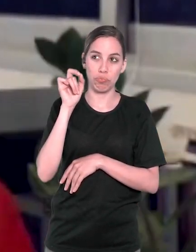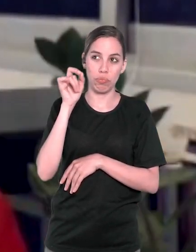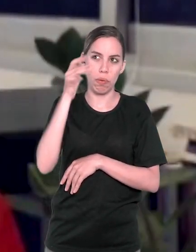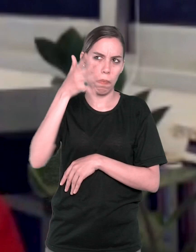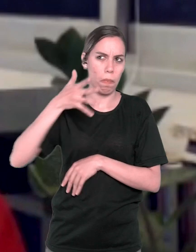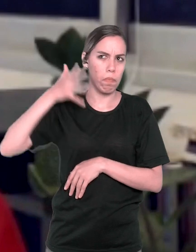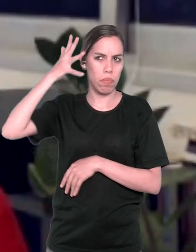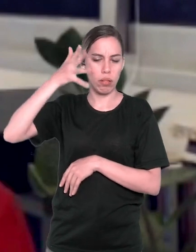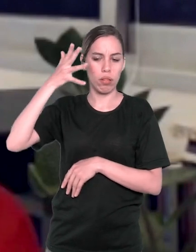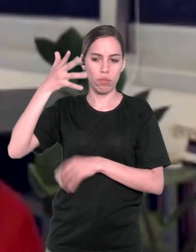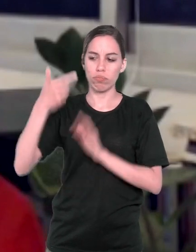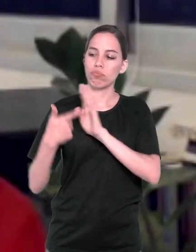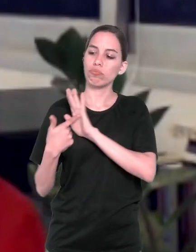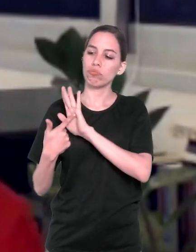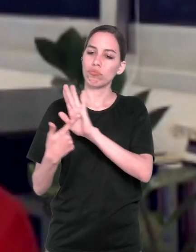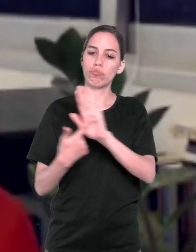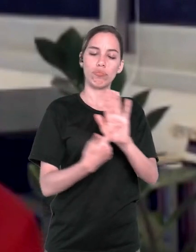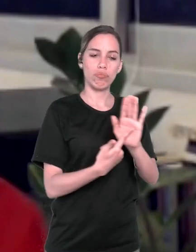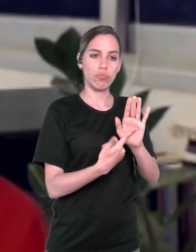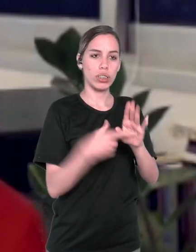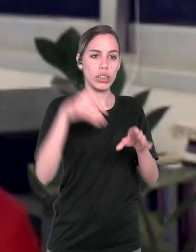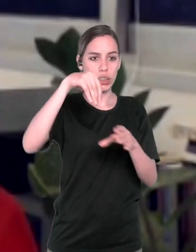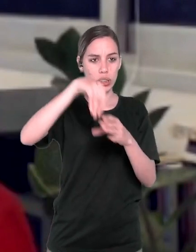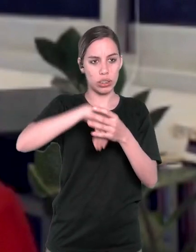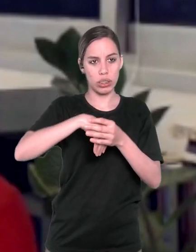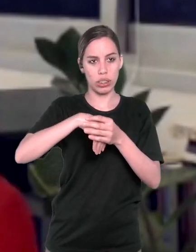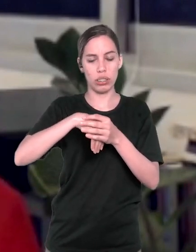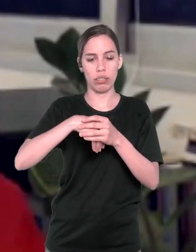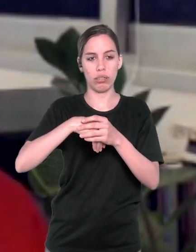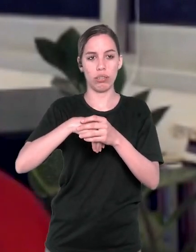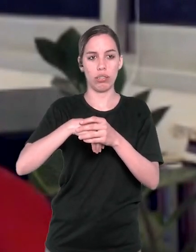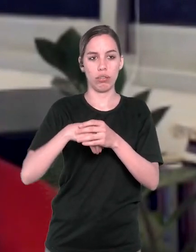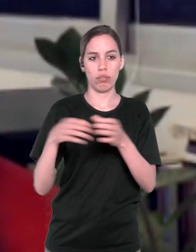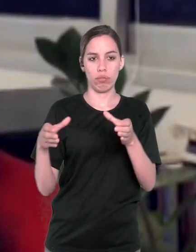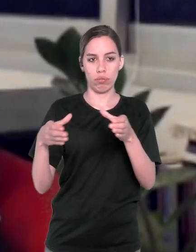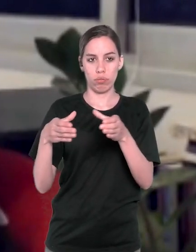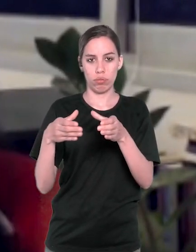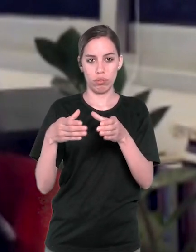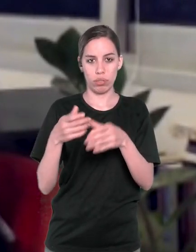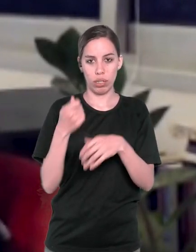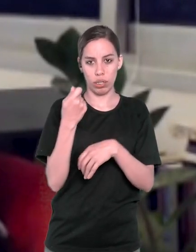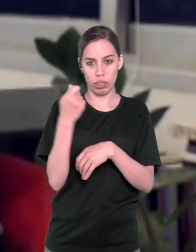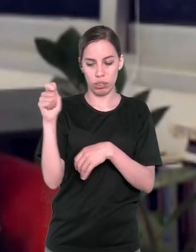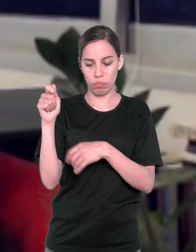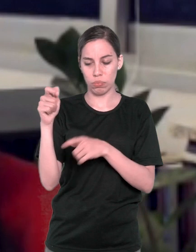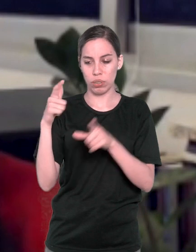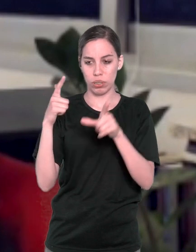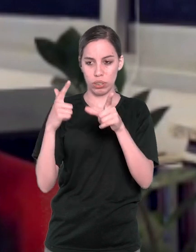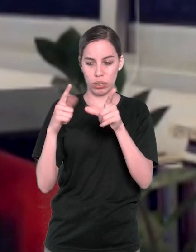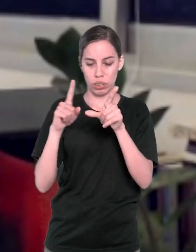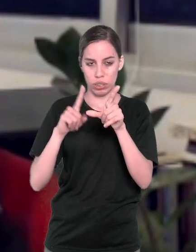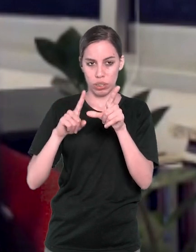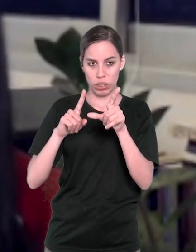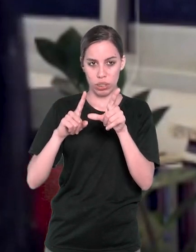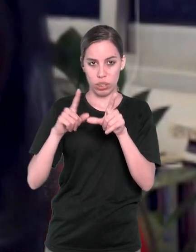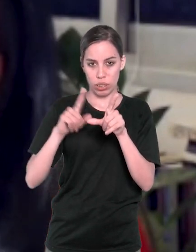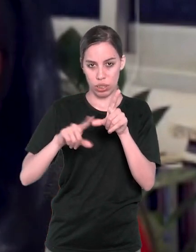até apresentei na Academia Mineira de Letras essa abordagem do Drummond